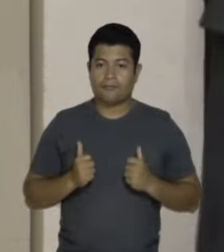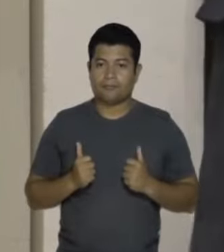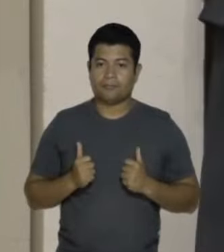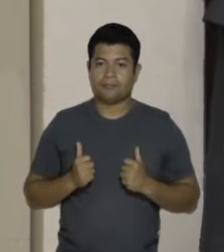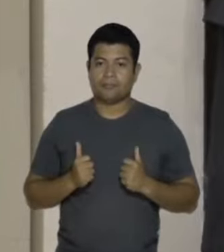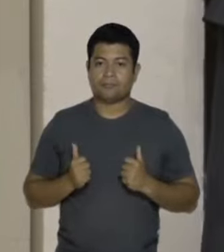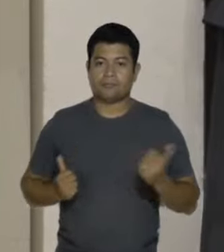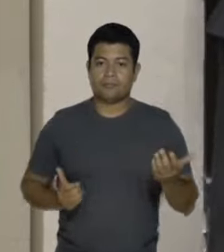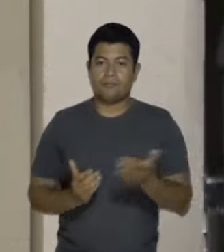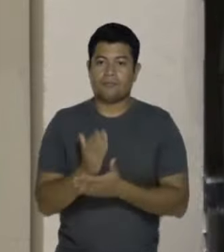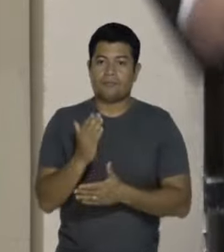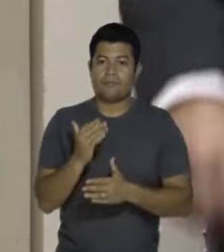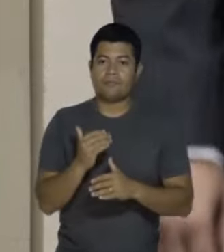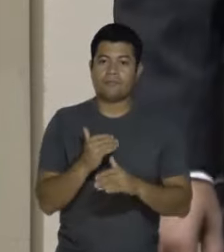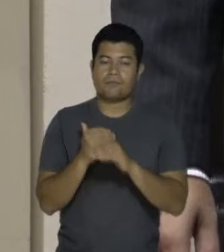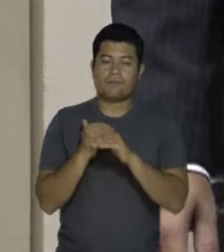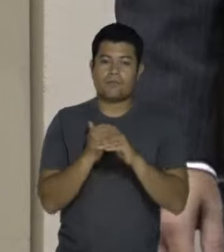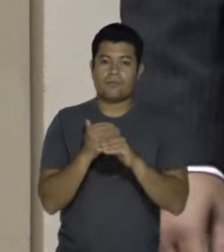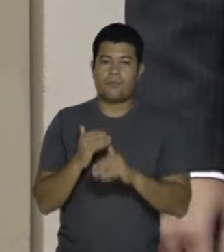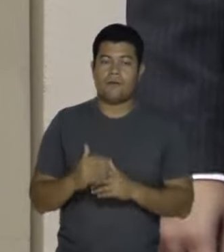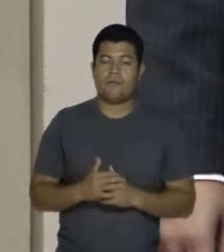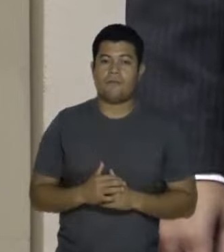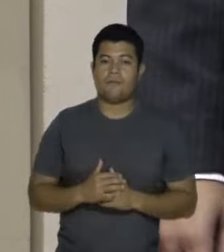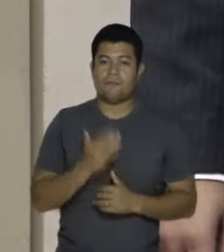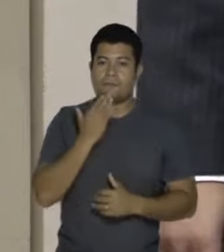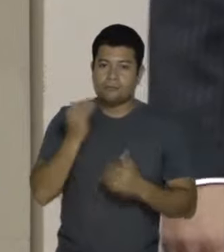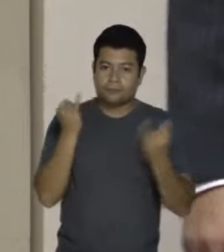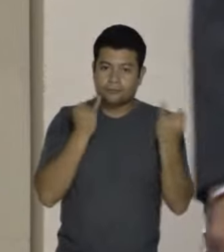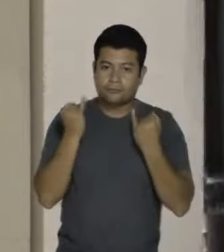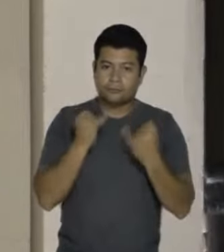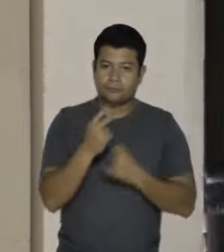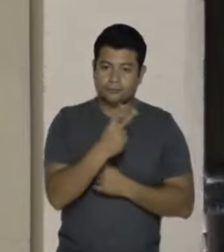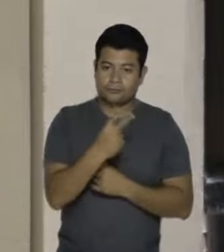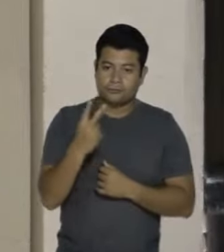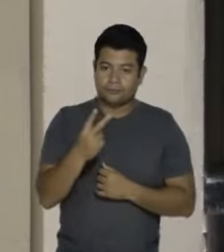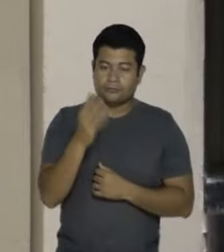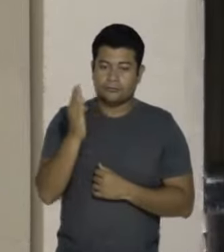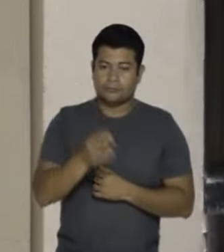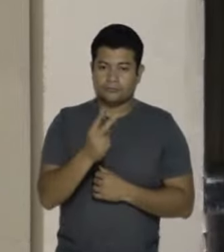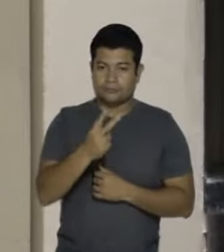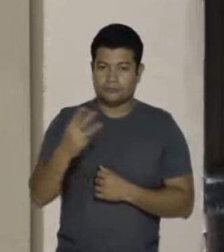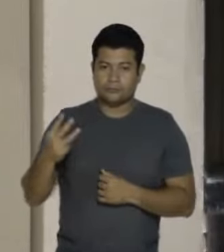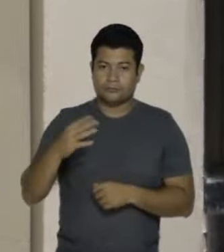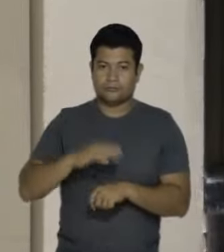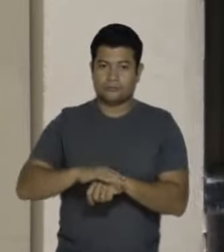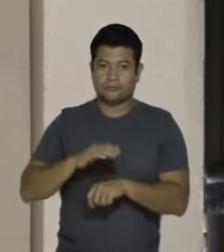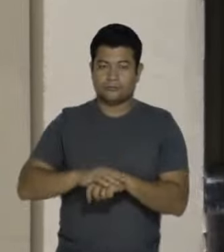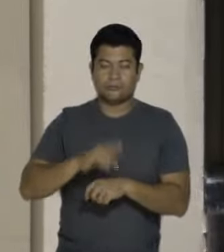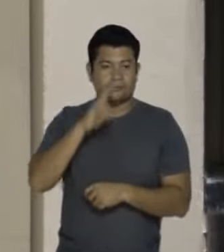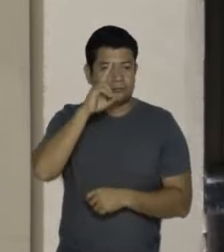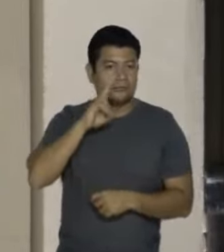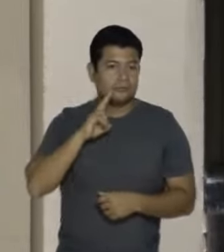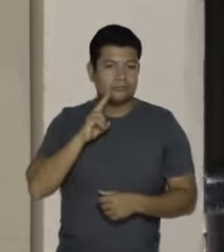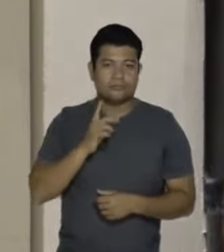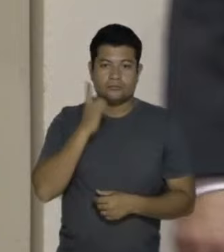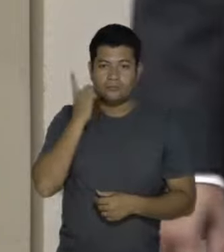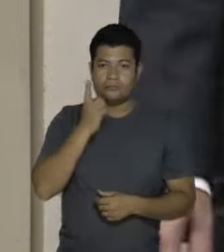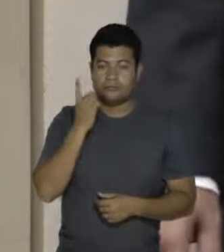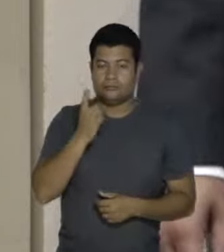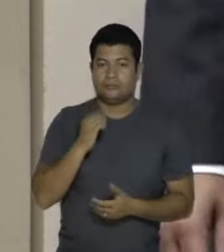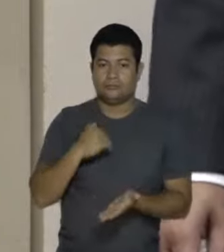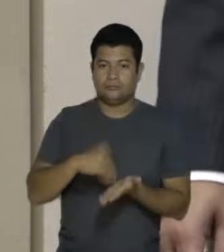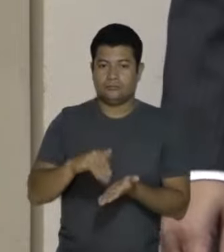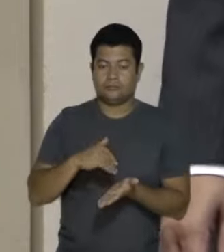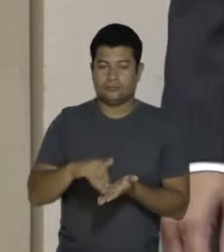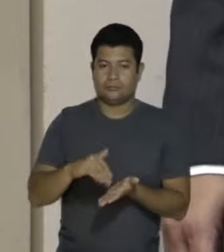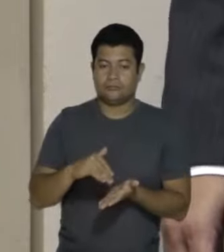aprovado por unanimidades pedindo informação 22 2023 da loteria Deputado ivanato solicitando a secretário do estado da infraestrutura